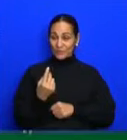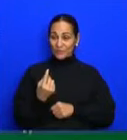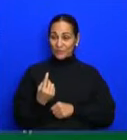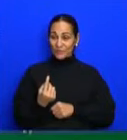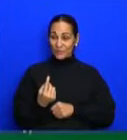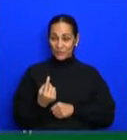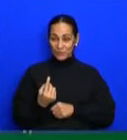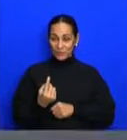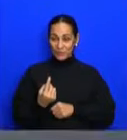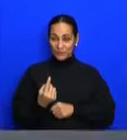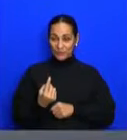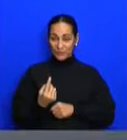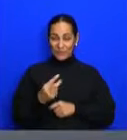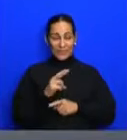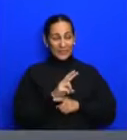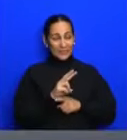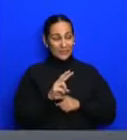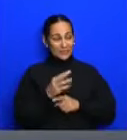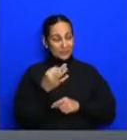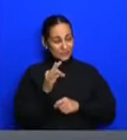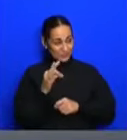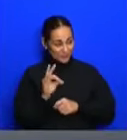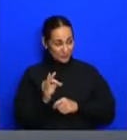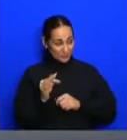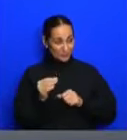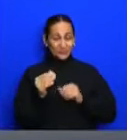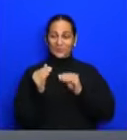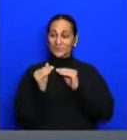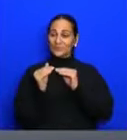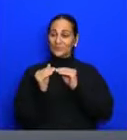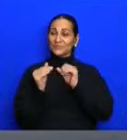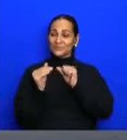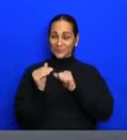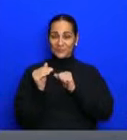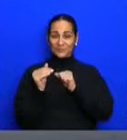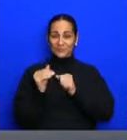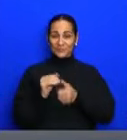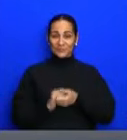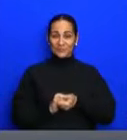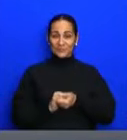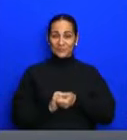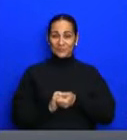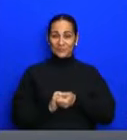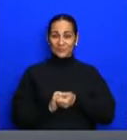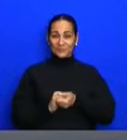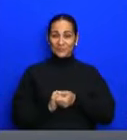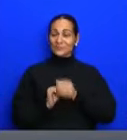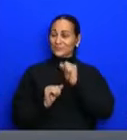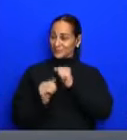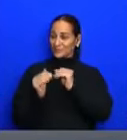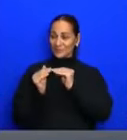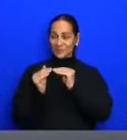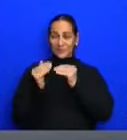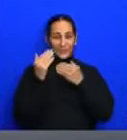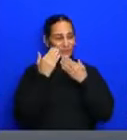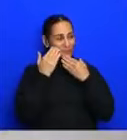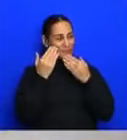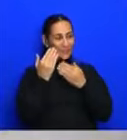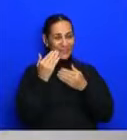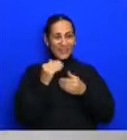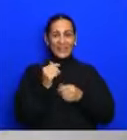e 21. As auditoras confirmam? Sim, confirmo. Sim, confirmo.